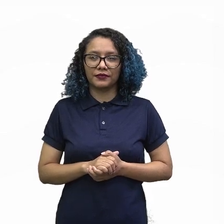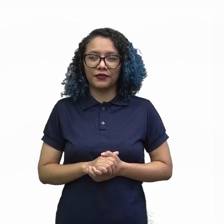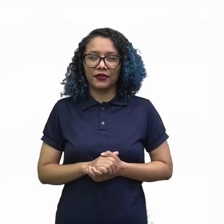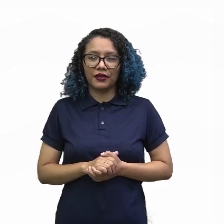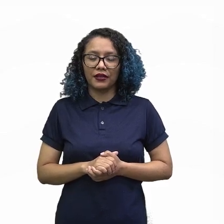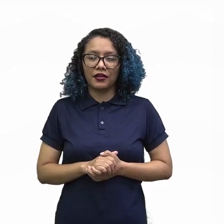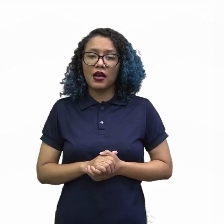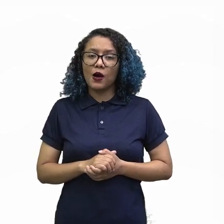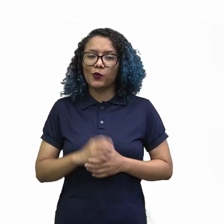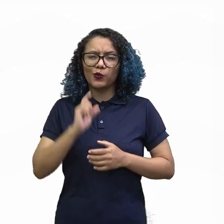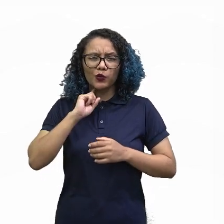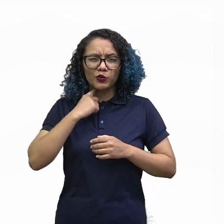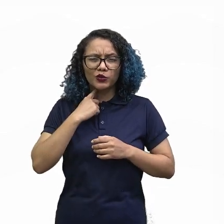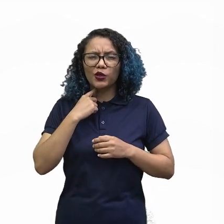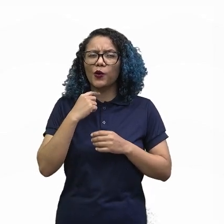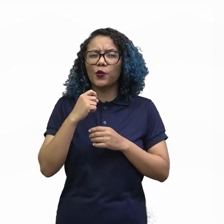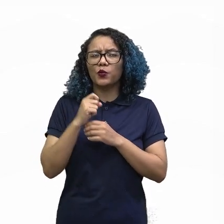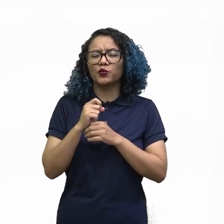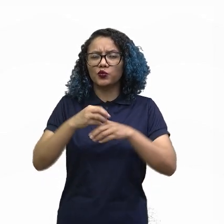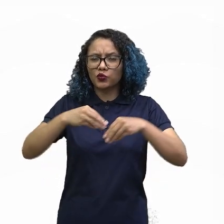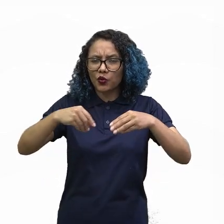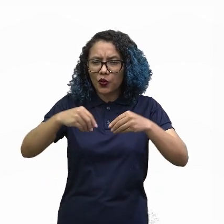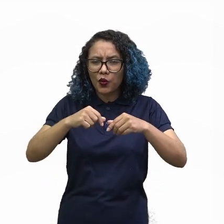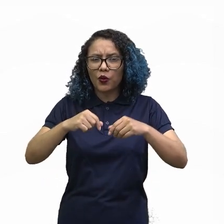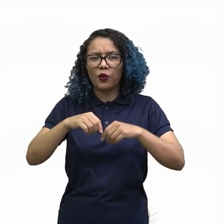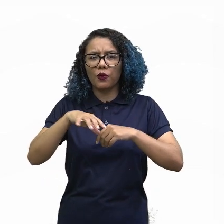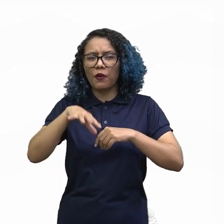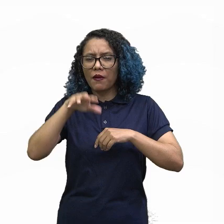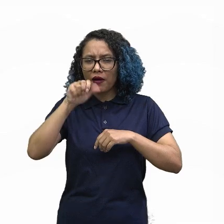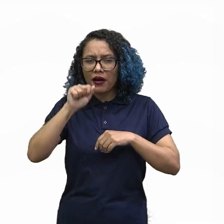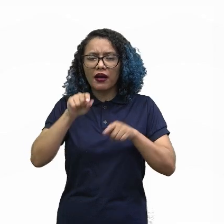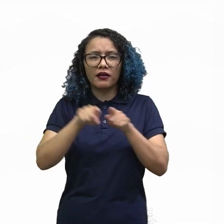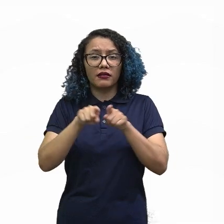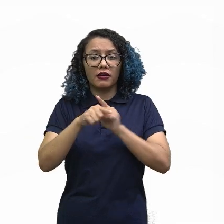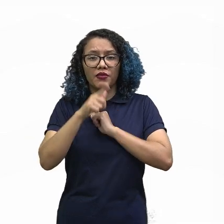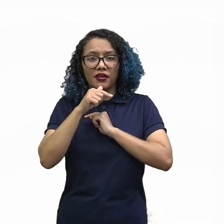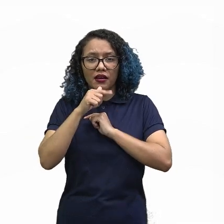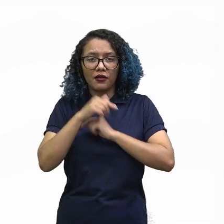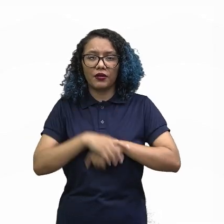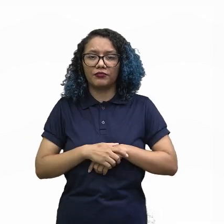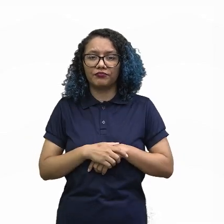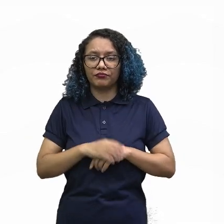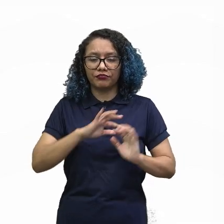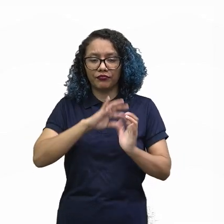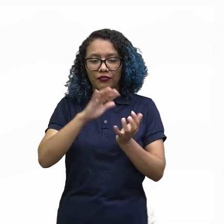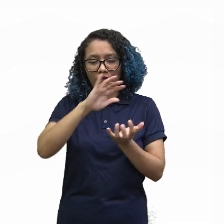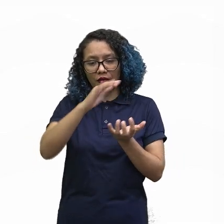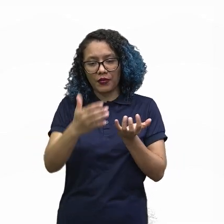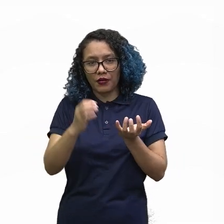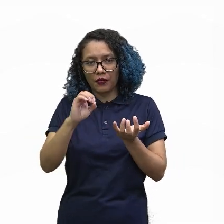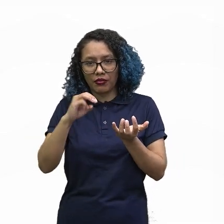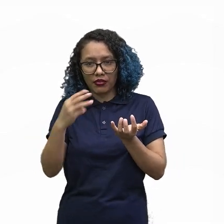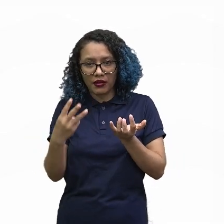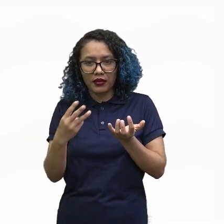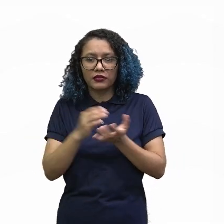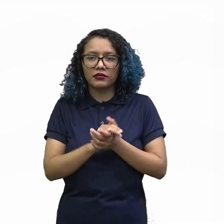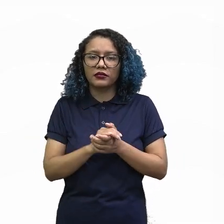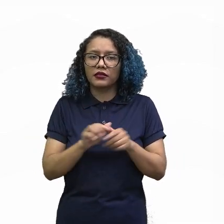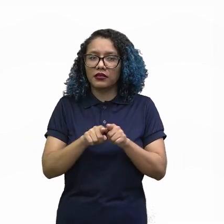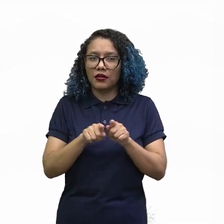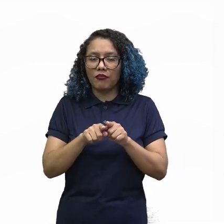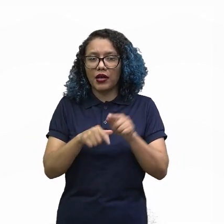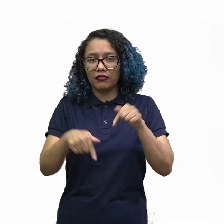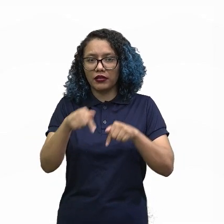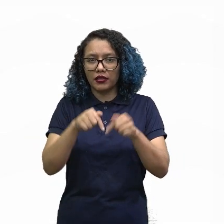poluição do solo, do ar e da água, camada de ozônio, equilíbrio